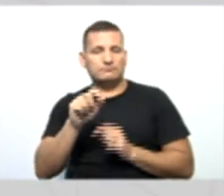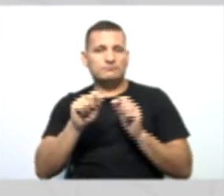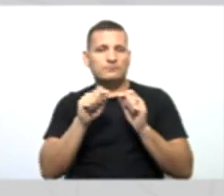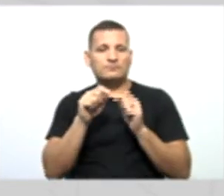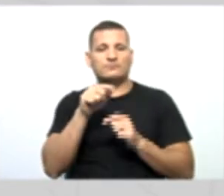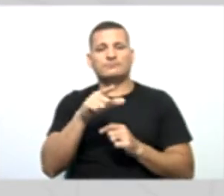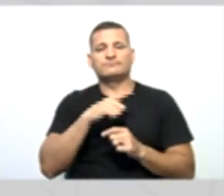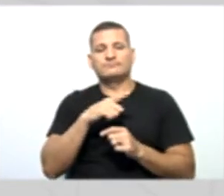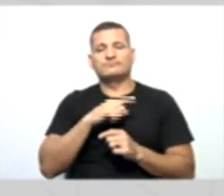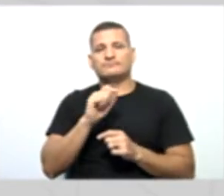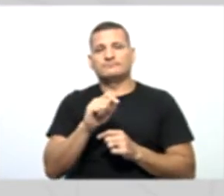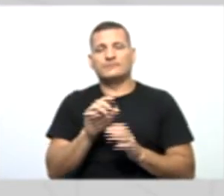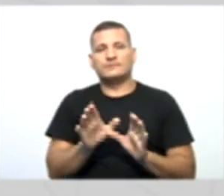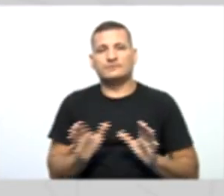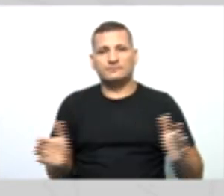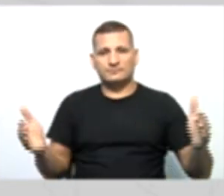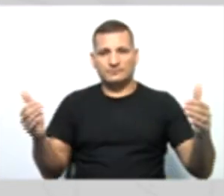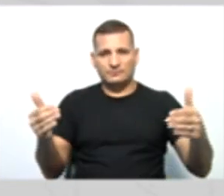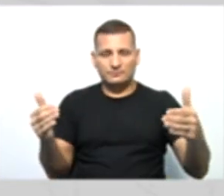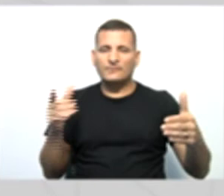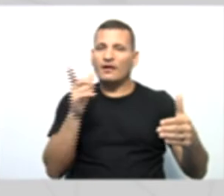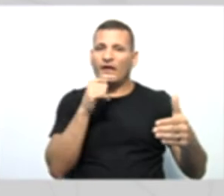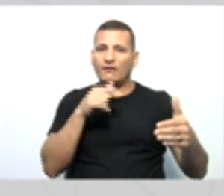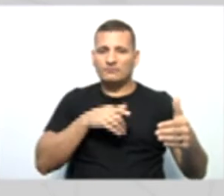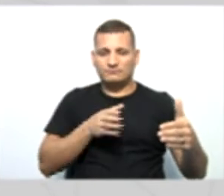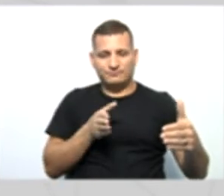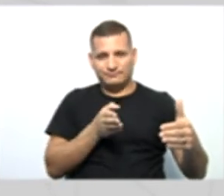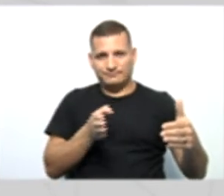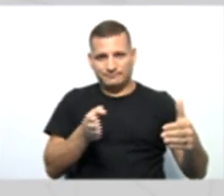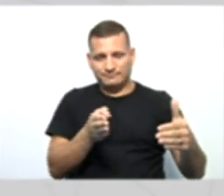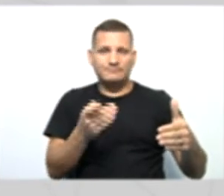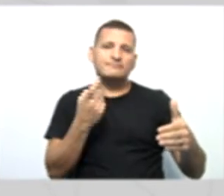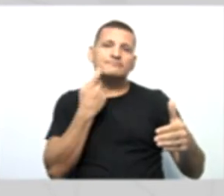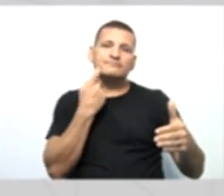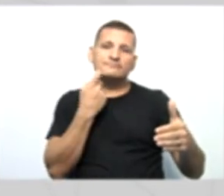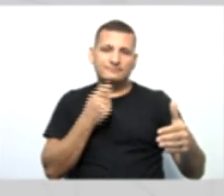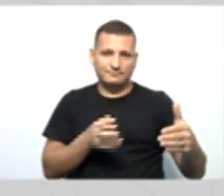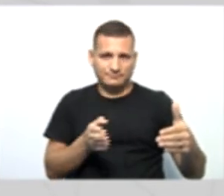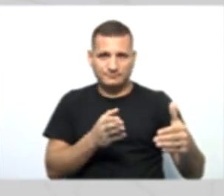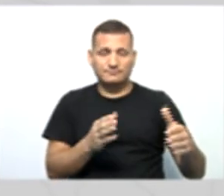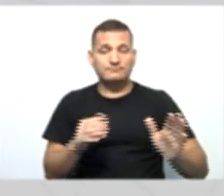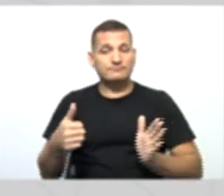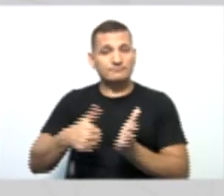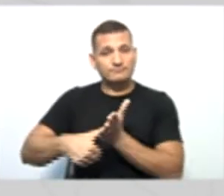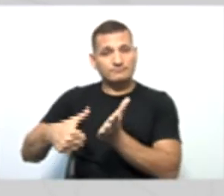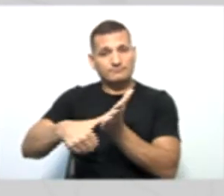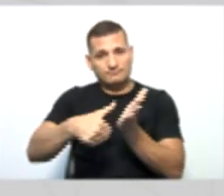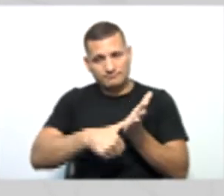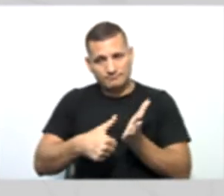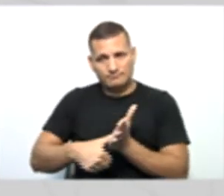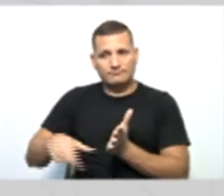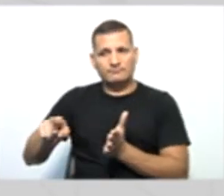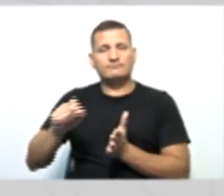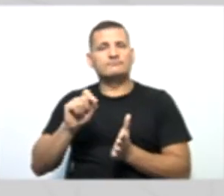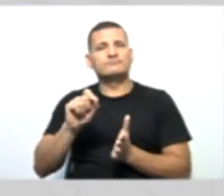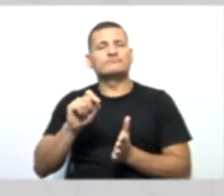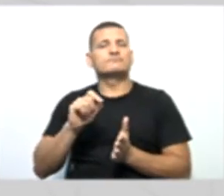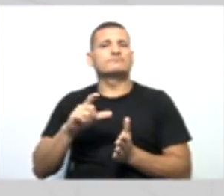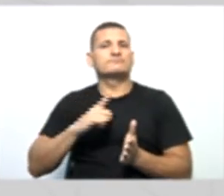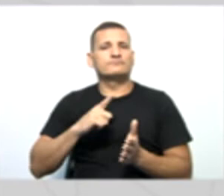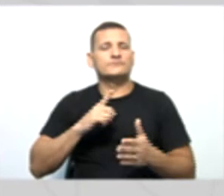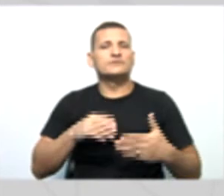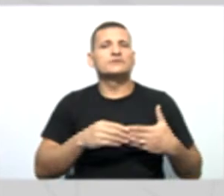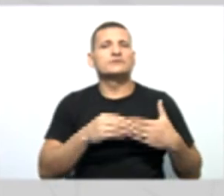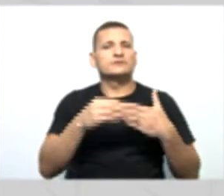por criadores de peixe com tanques médios e pequeno porte. Os cooperados são beneficiados com o uso de transporte